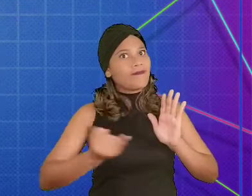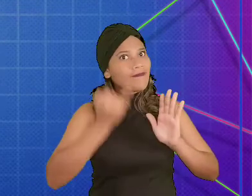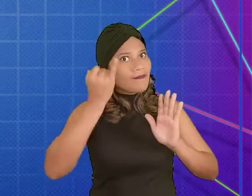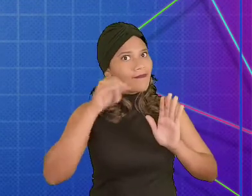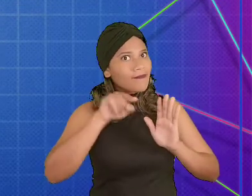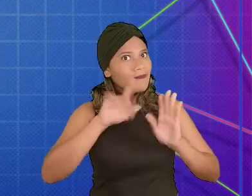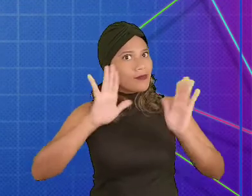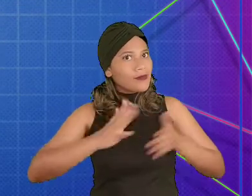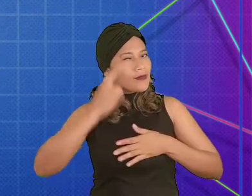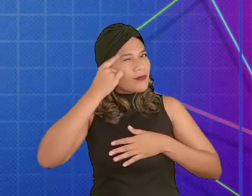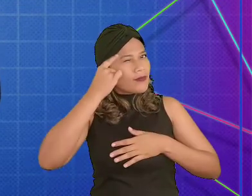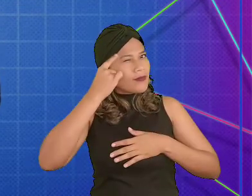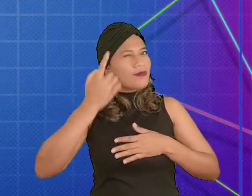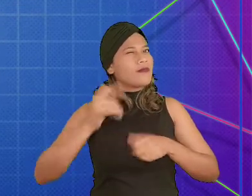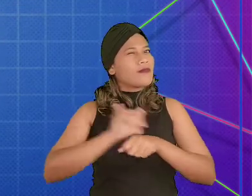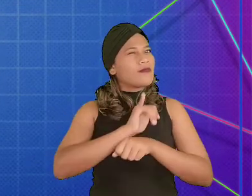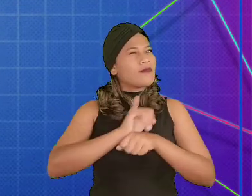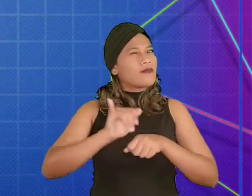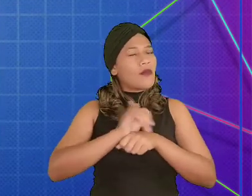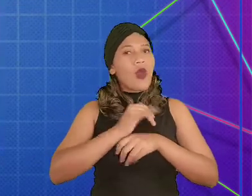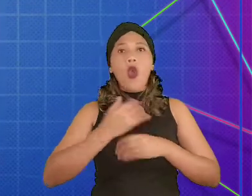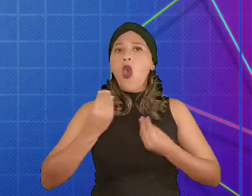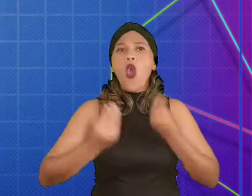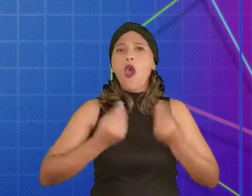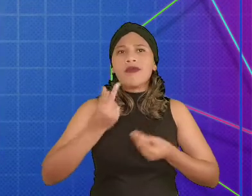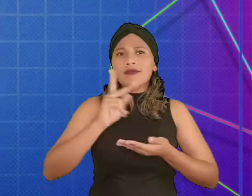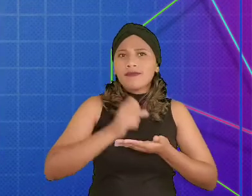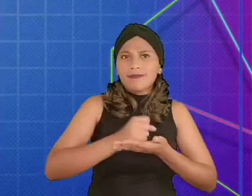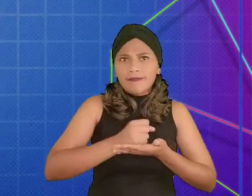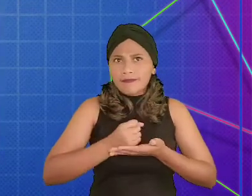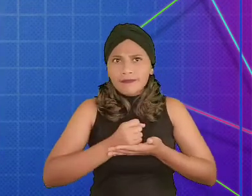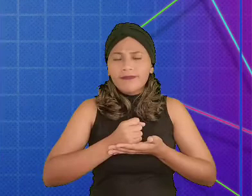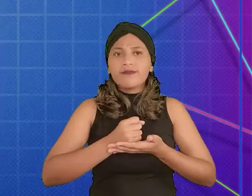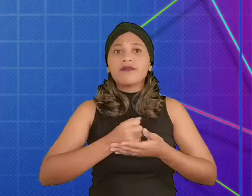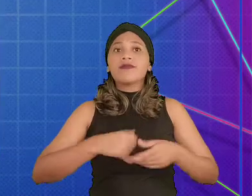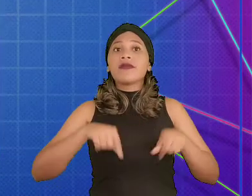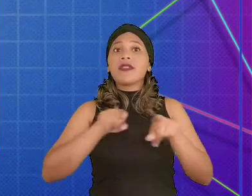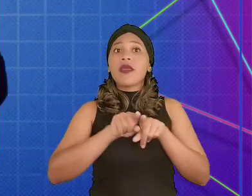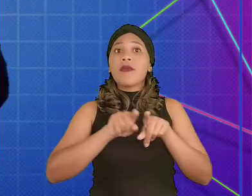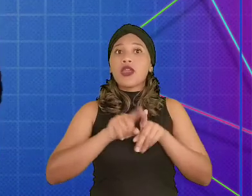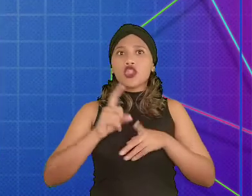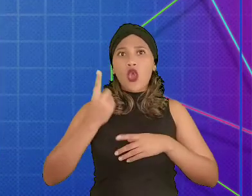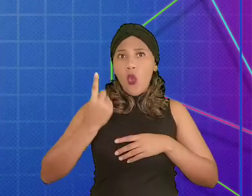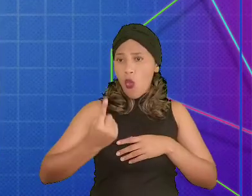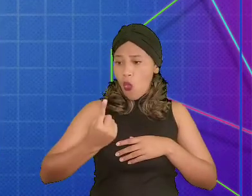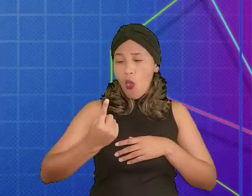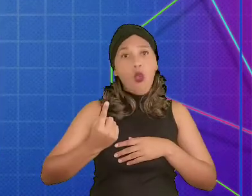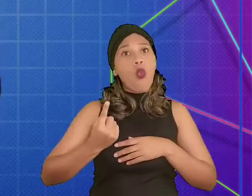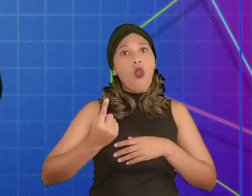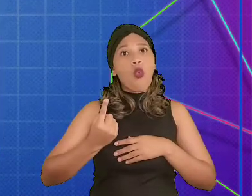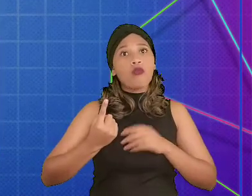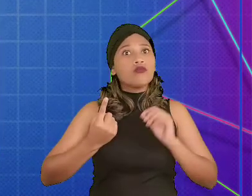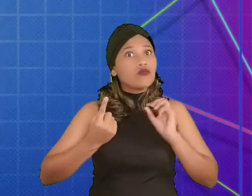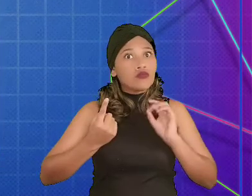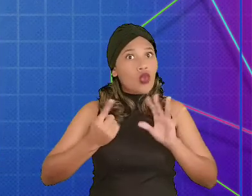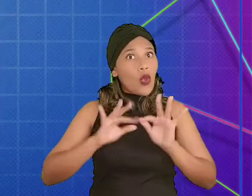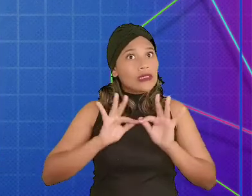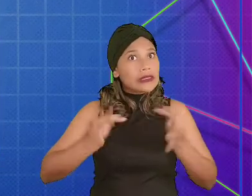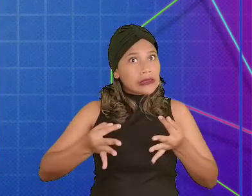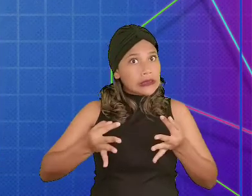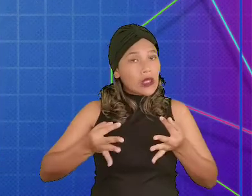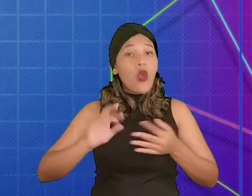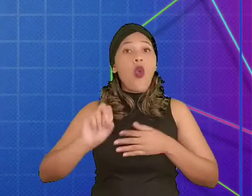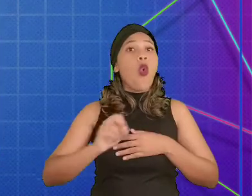muito importante você já ter em mente alguns tópicos. Como será a sua gameplay? Dará para só um jogador jogar? Ou seja, um jogo